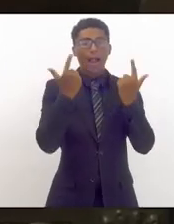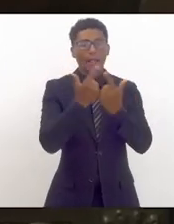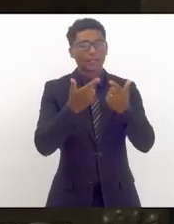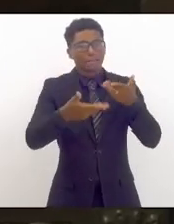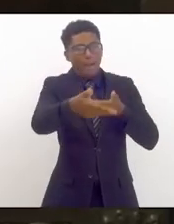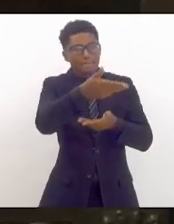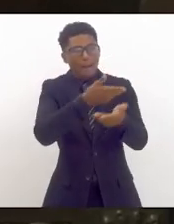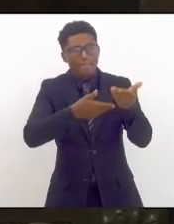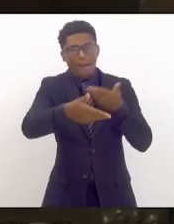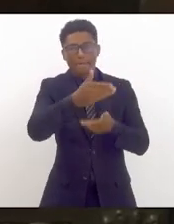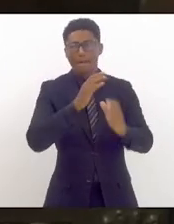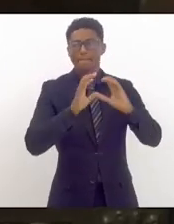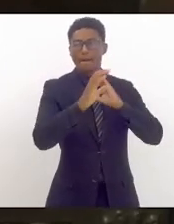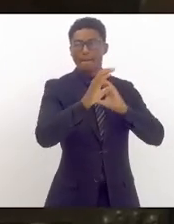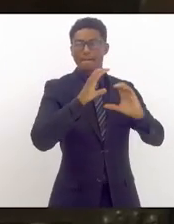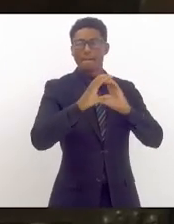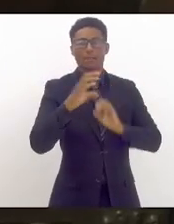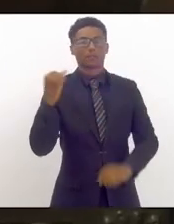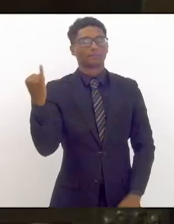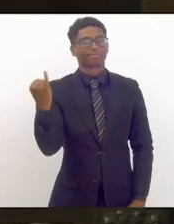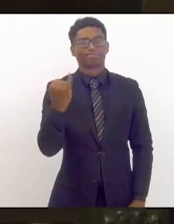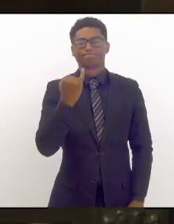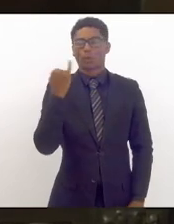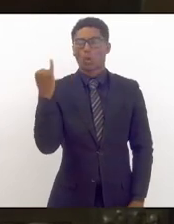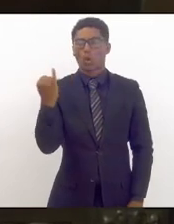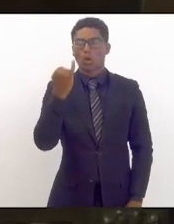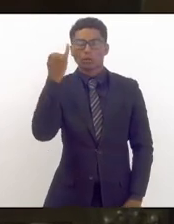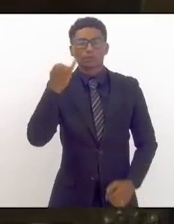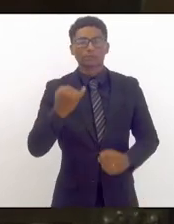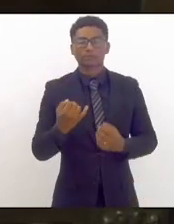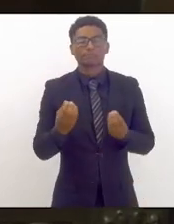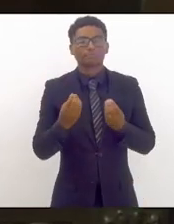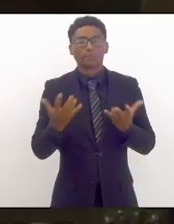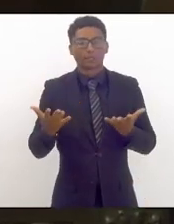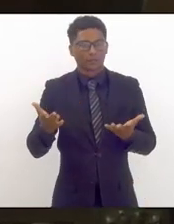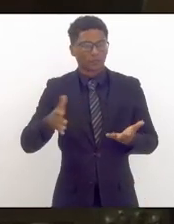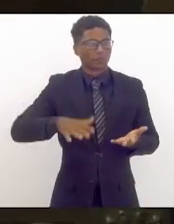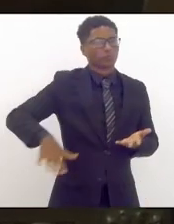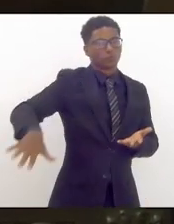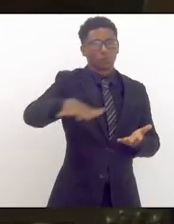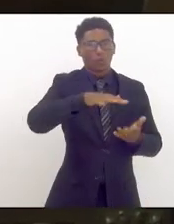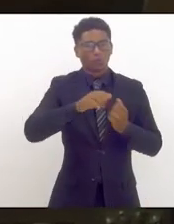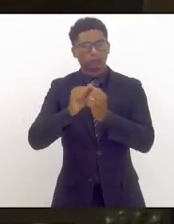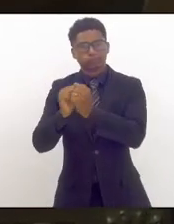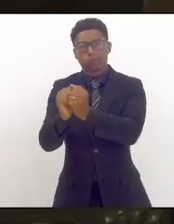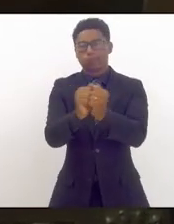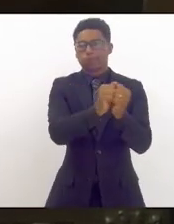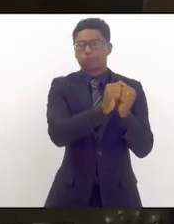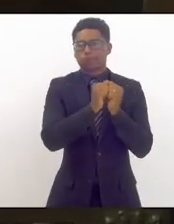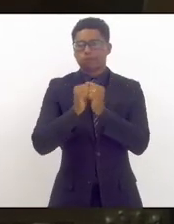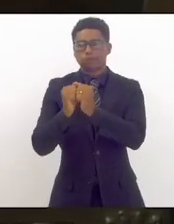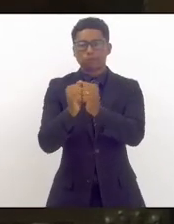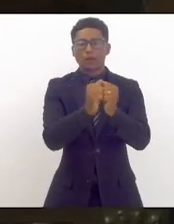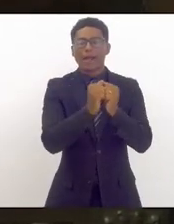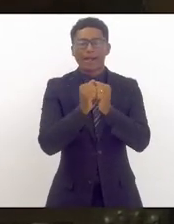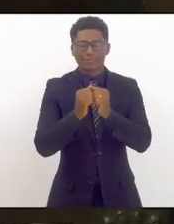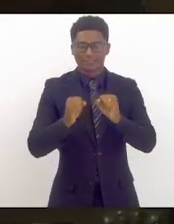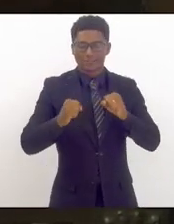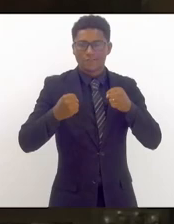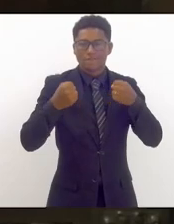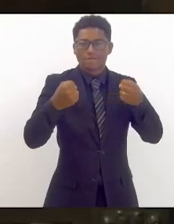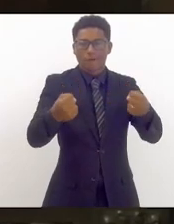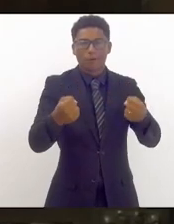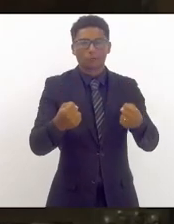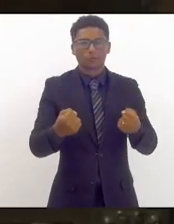instrumento indispensável para que todos nós estivéssemos lado a lado em um esforço conjunto para retirar o Rio de